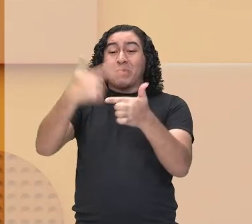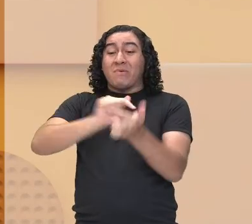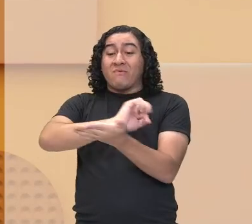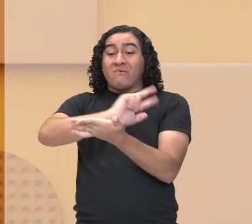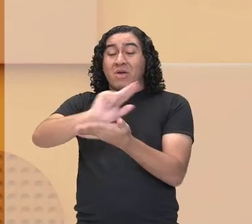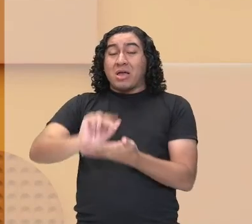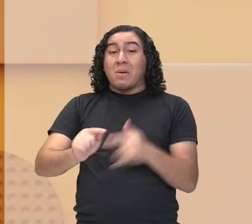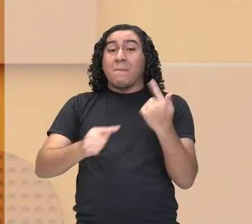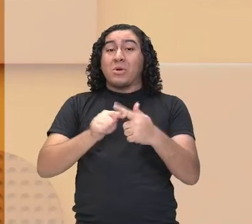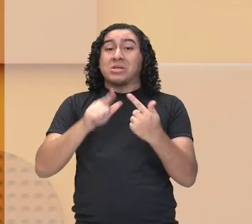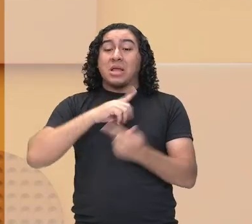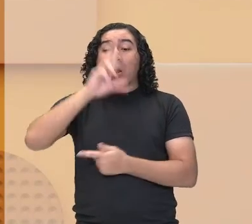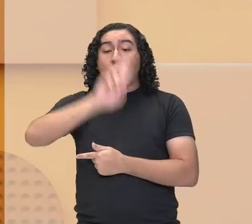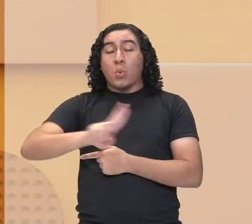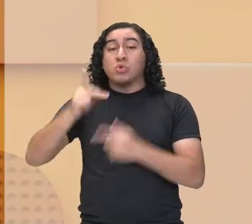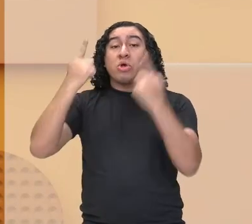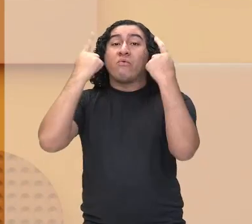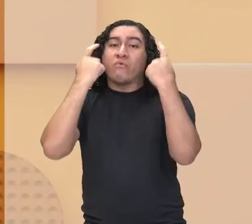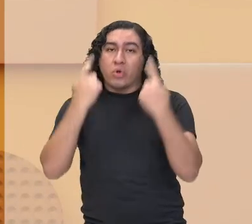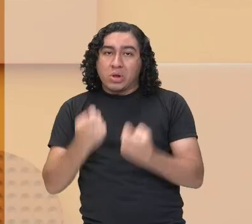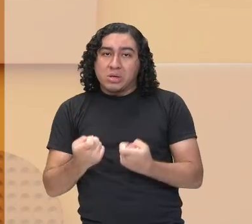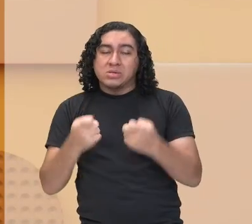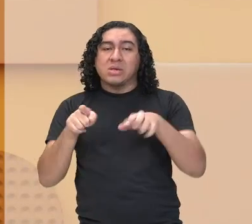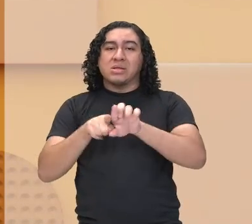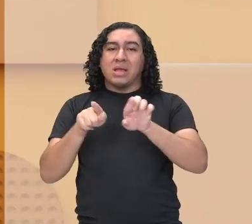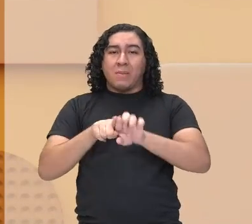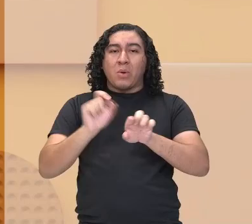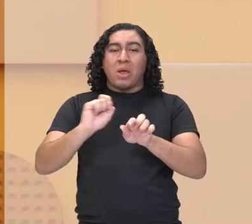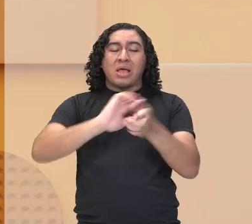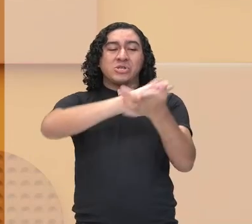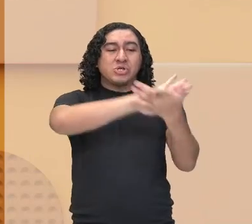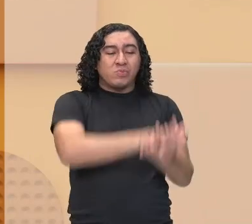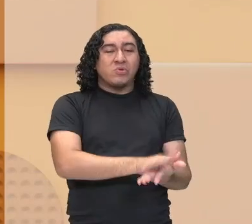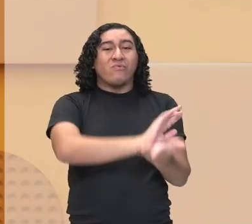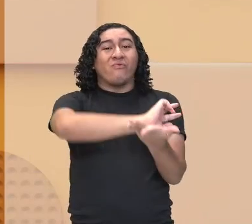o emprego de violência excessiva e o extermínio de